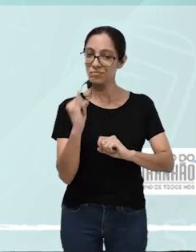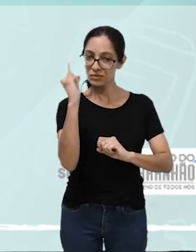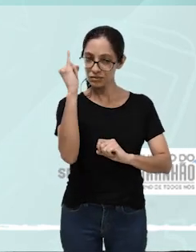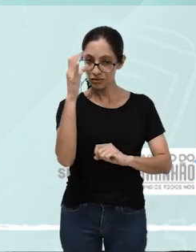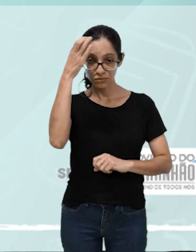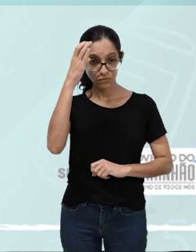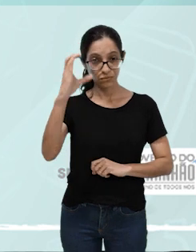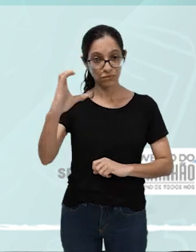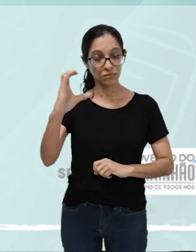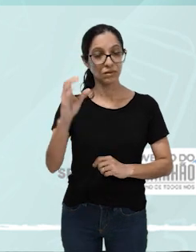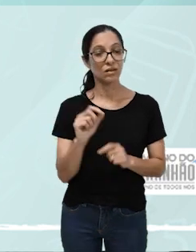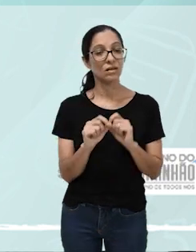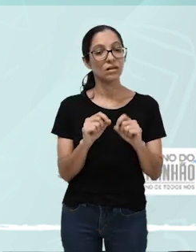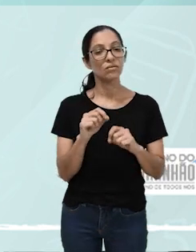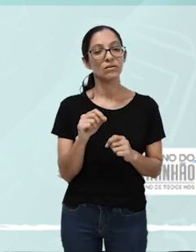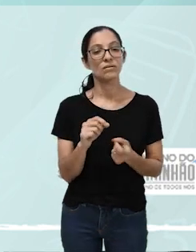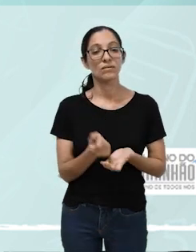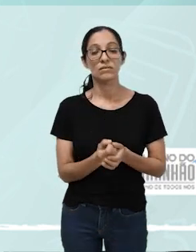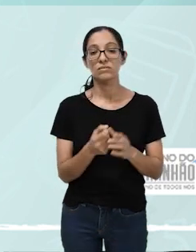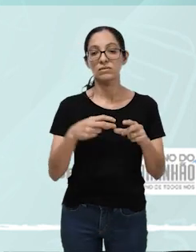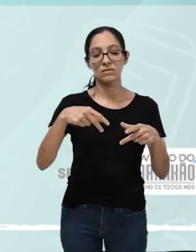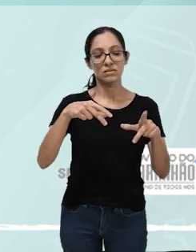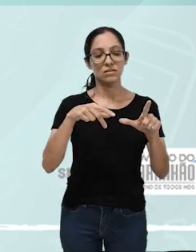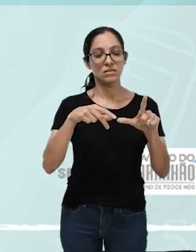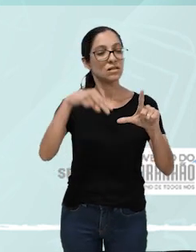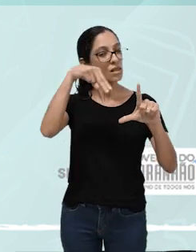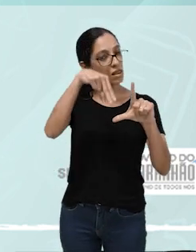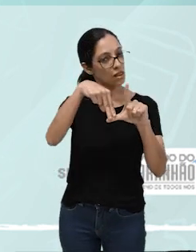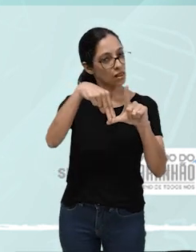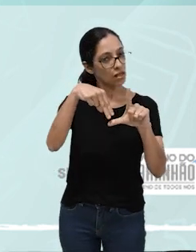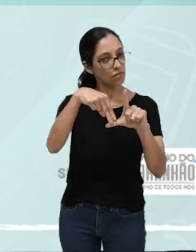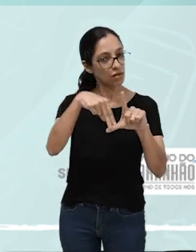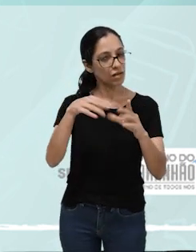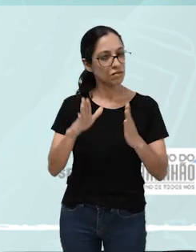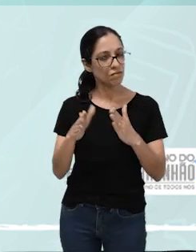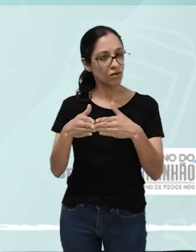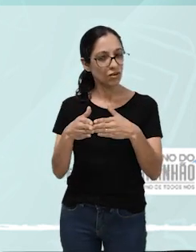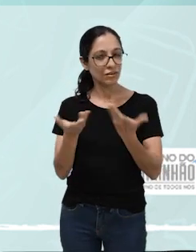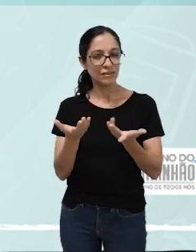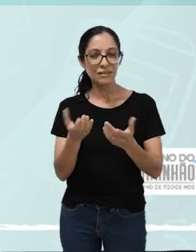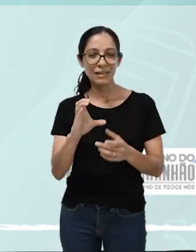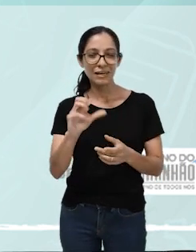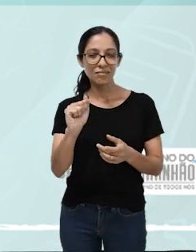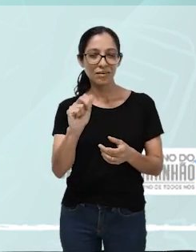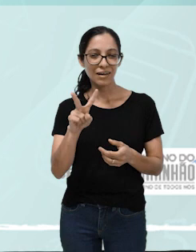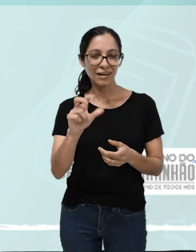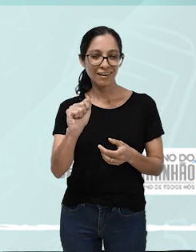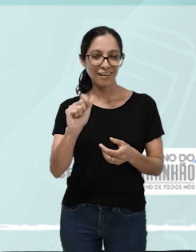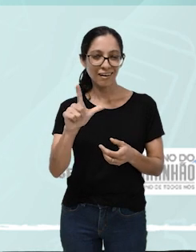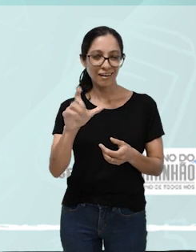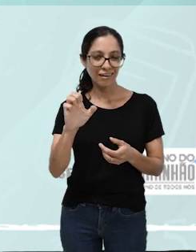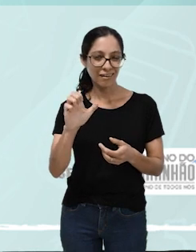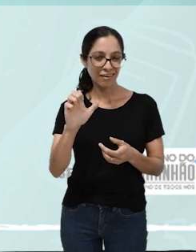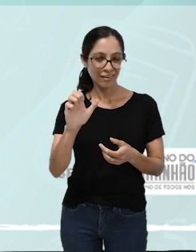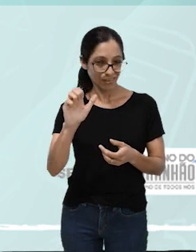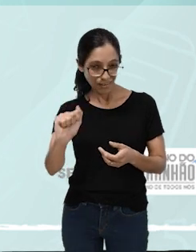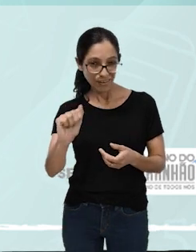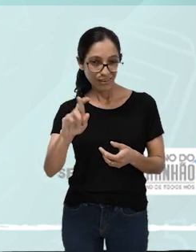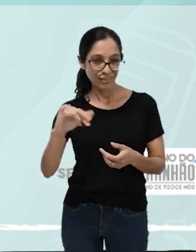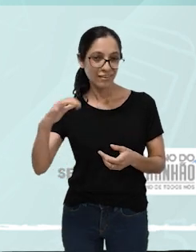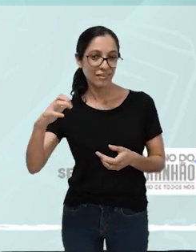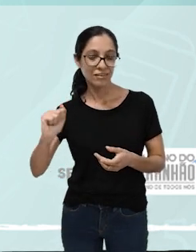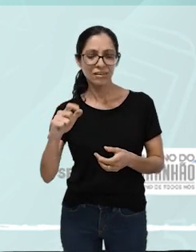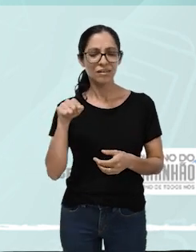cultural do trovadorismo são as novelas de Cavalaria eu trouxe aqui a figura o gosto romântico